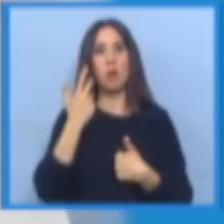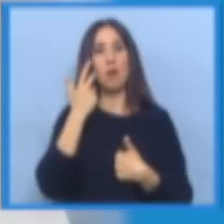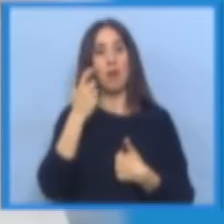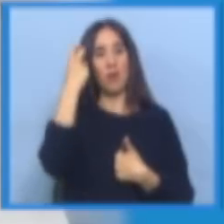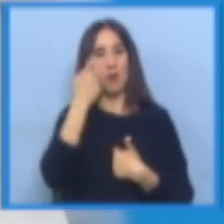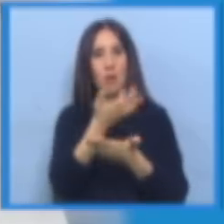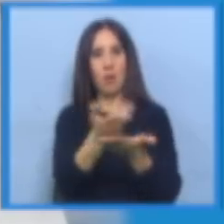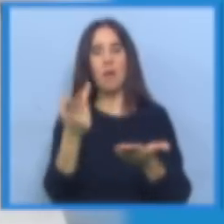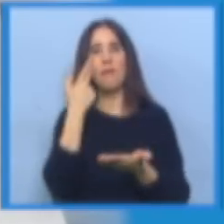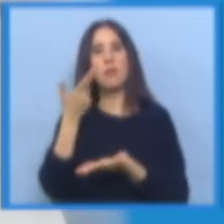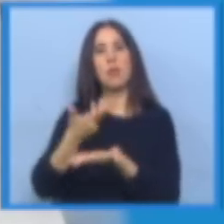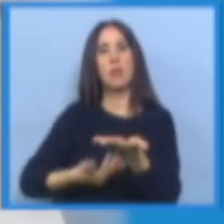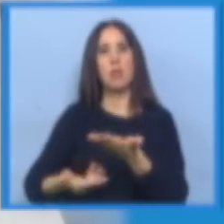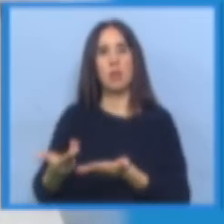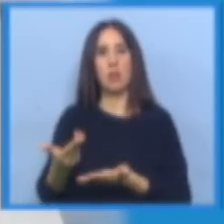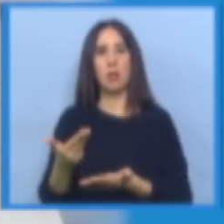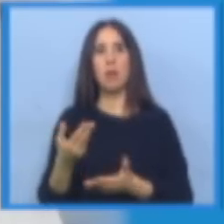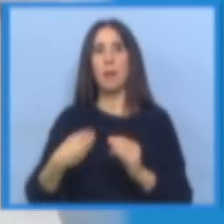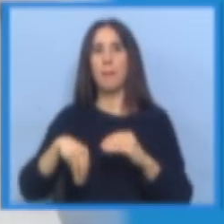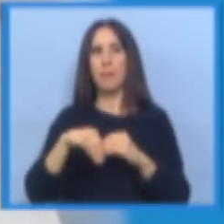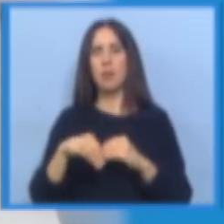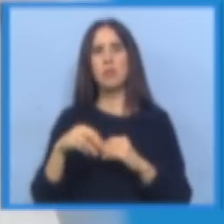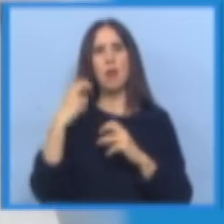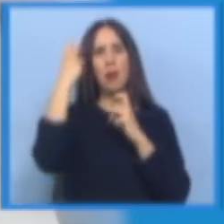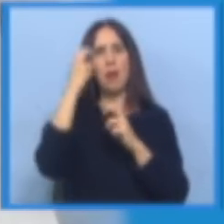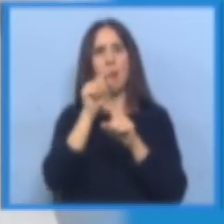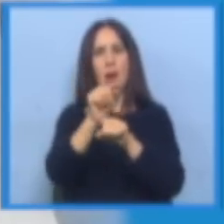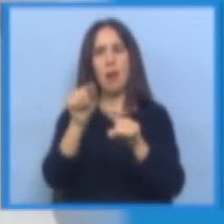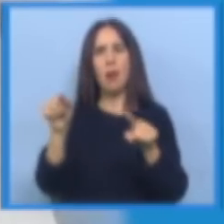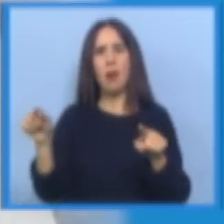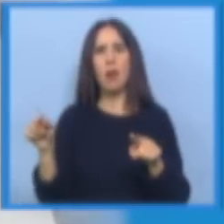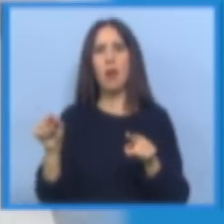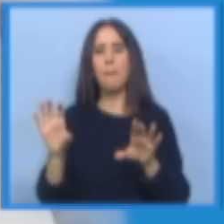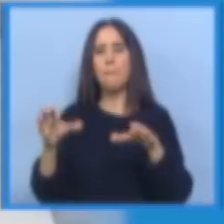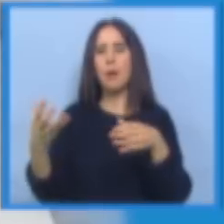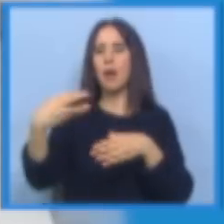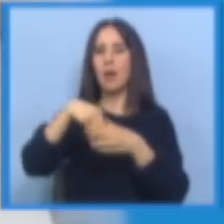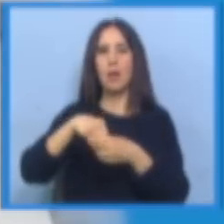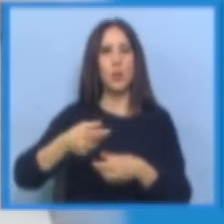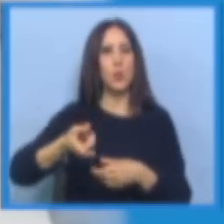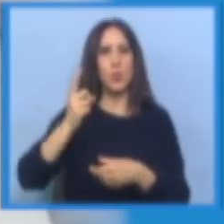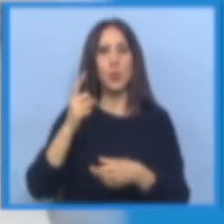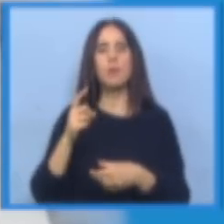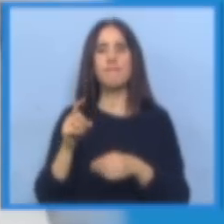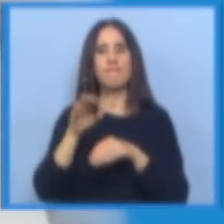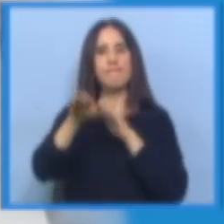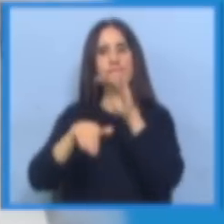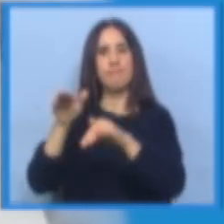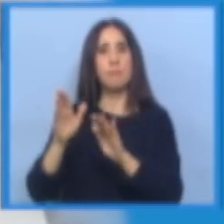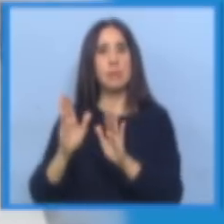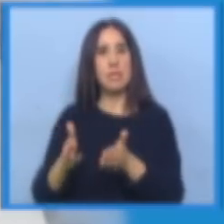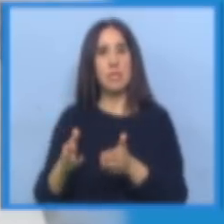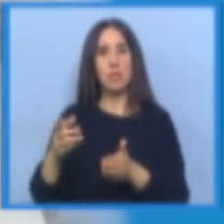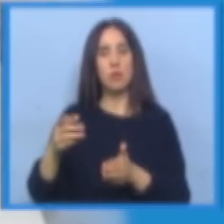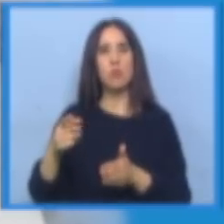minhas ovelhas. Tenho ainda outras ovelhas que não são deste redil e preciso de as reunir.